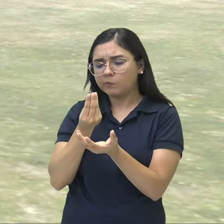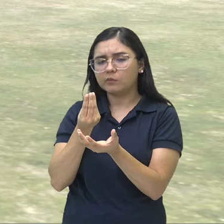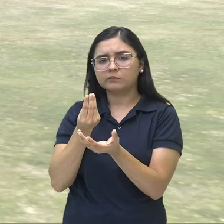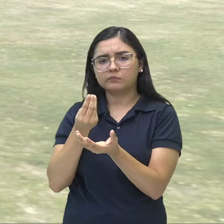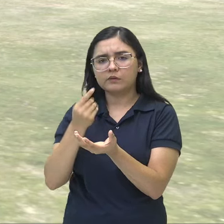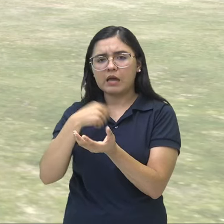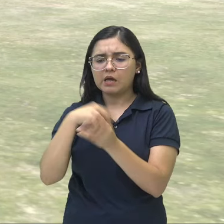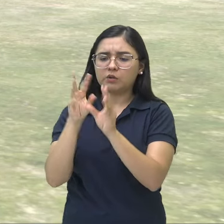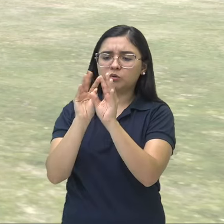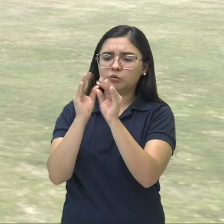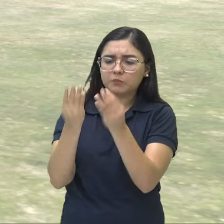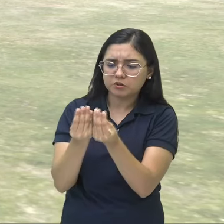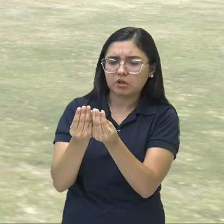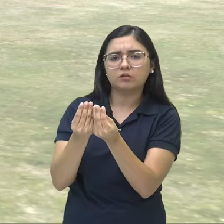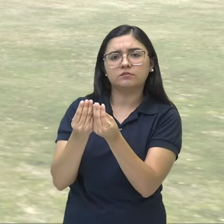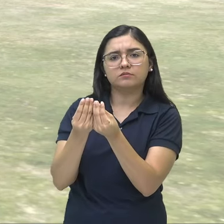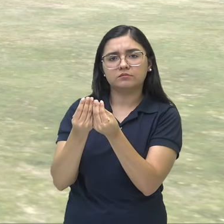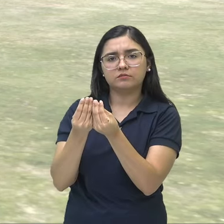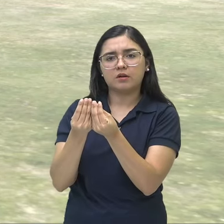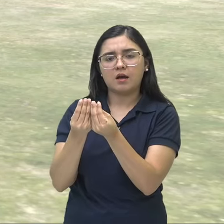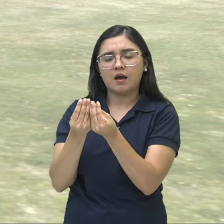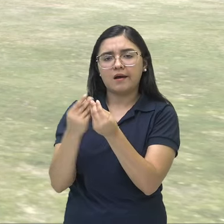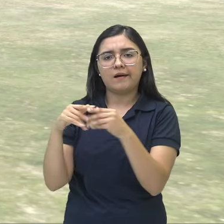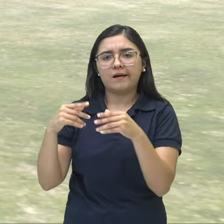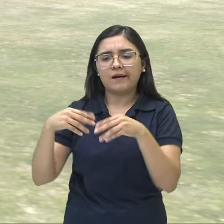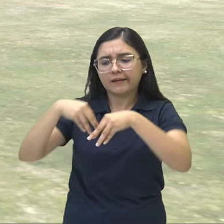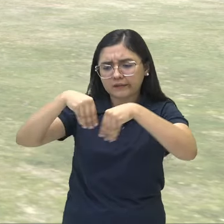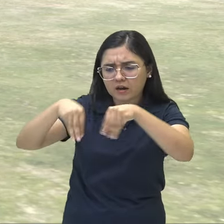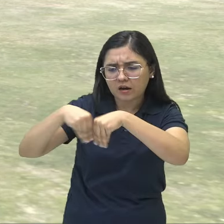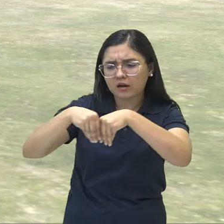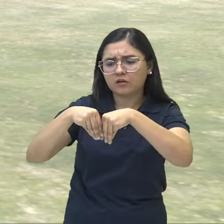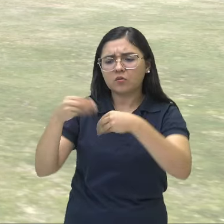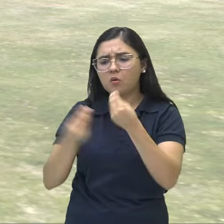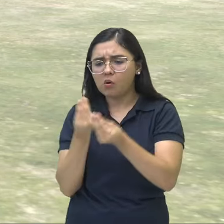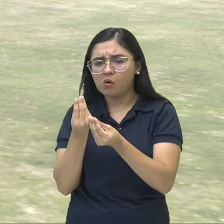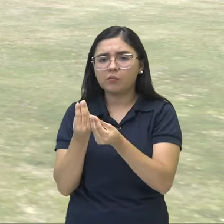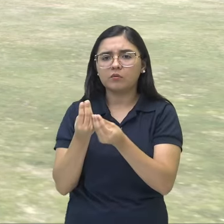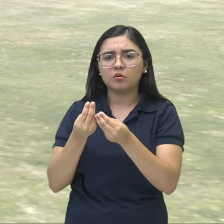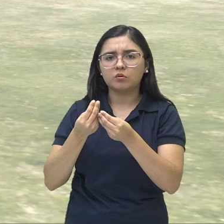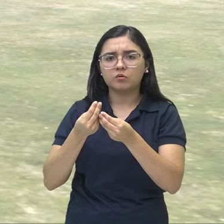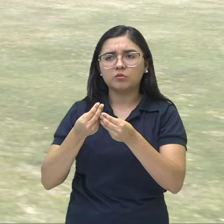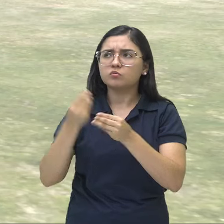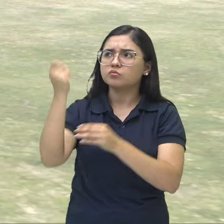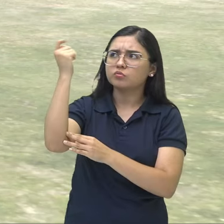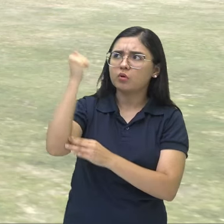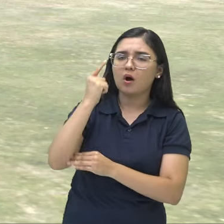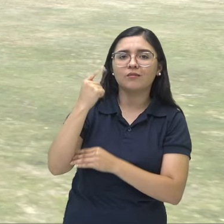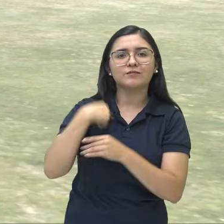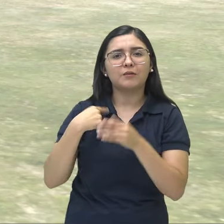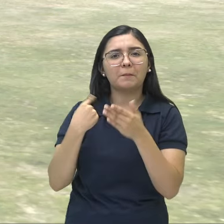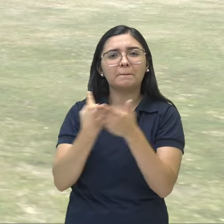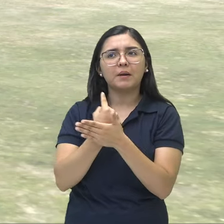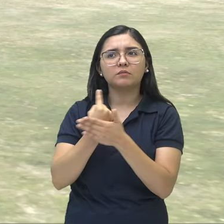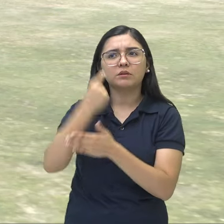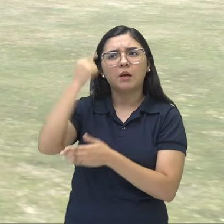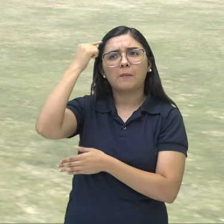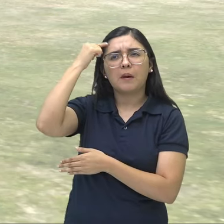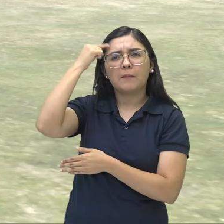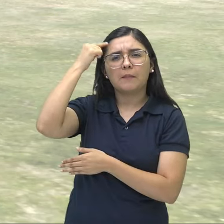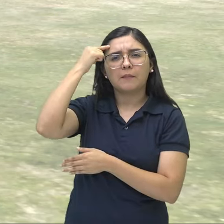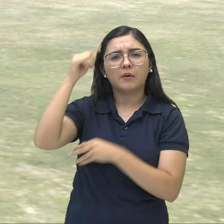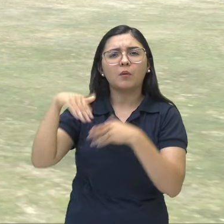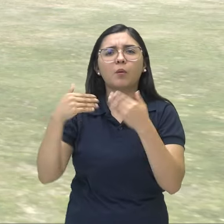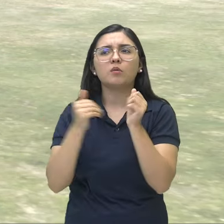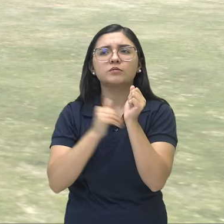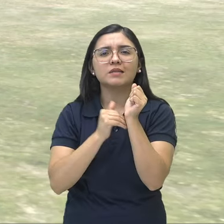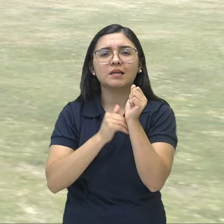as substâncias, do que é feito a terra, do que é feito o sol. Começaram a se questionar, né? Qual é o segredo